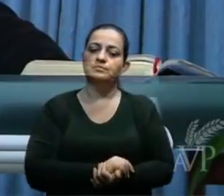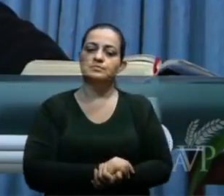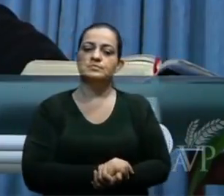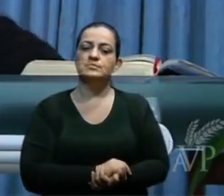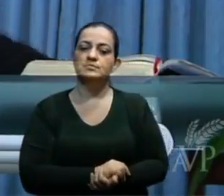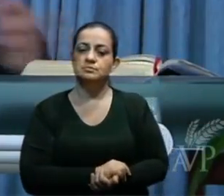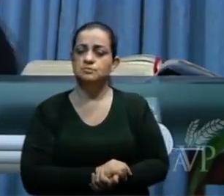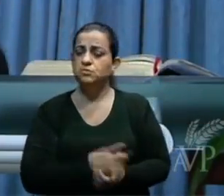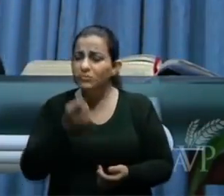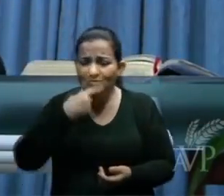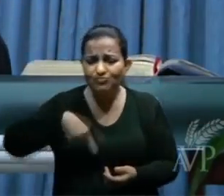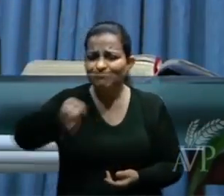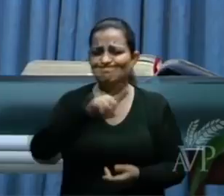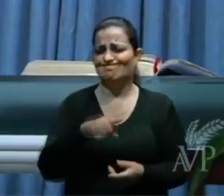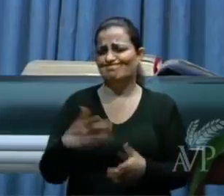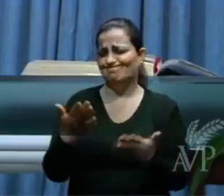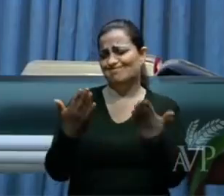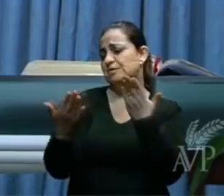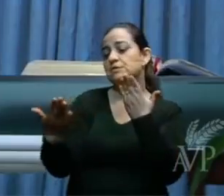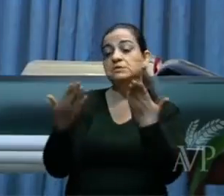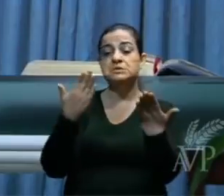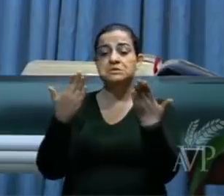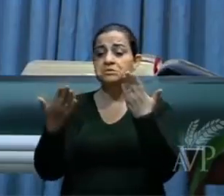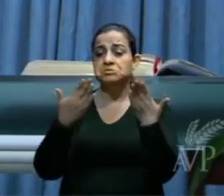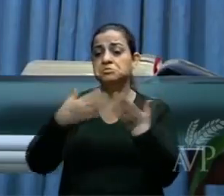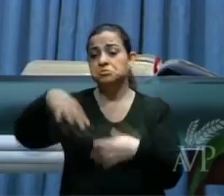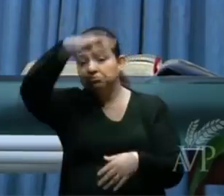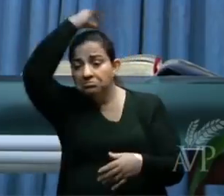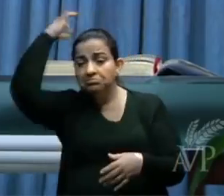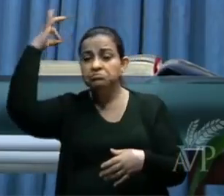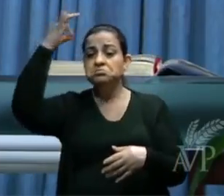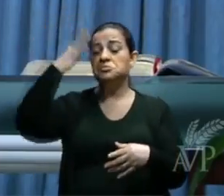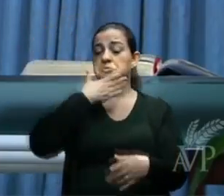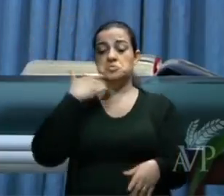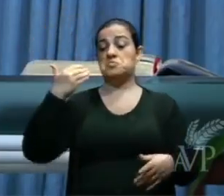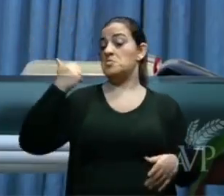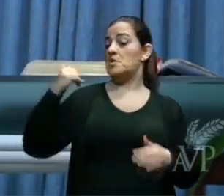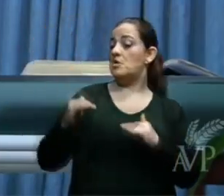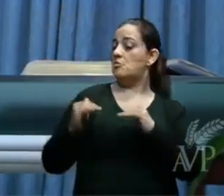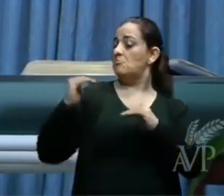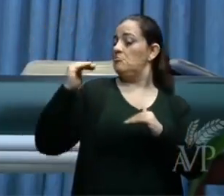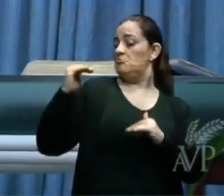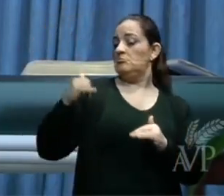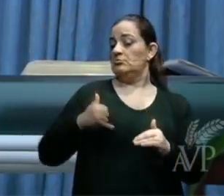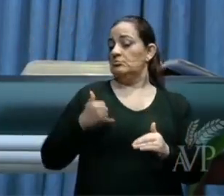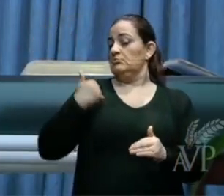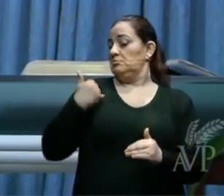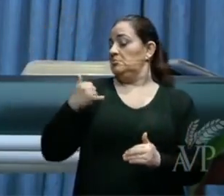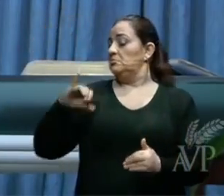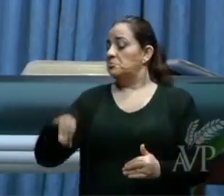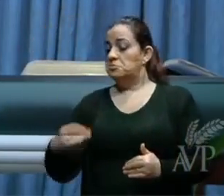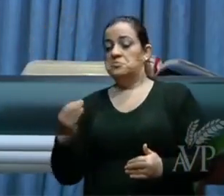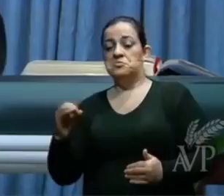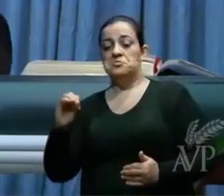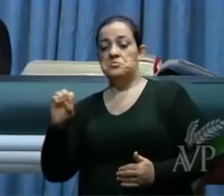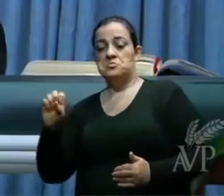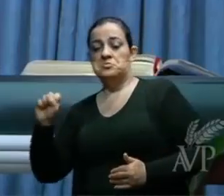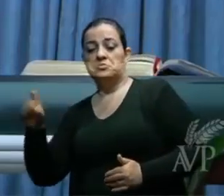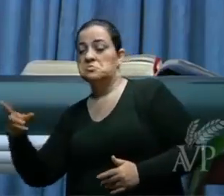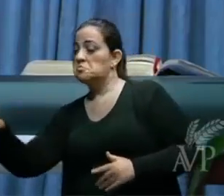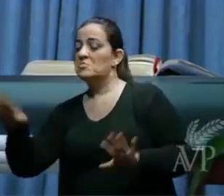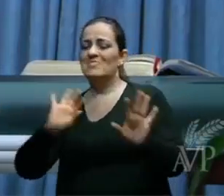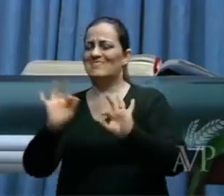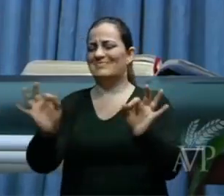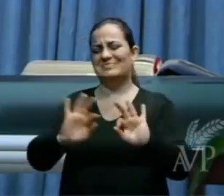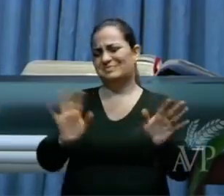você não deve se comparar a tua santidade eu sou melhor do que o fulano josé o pasa